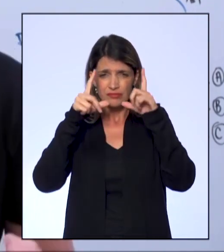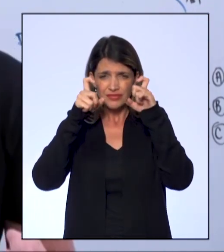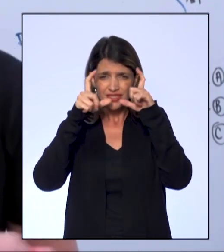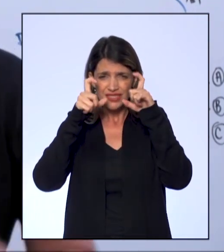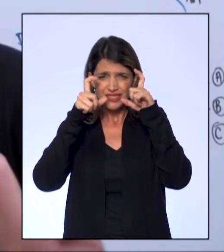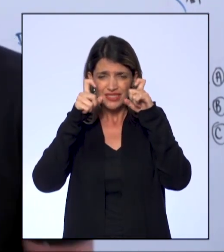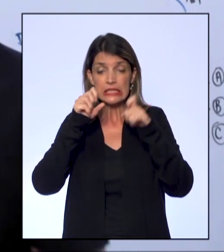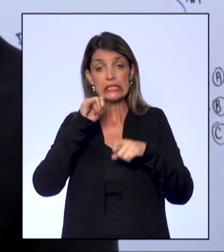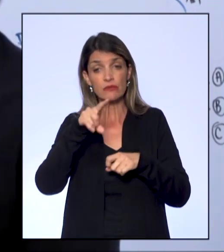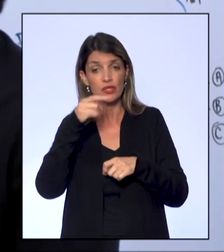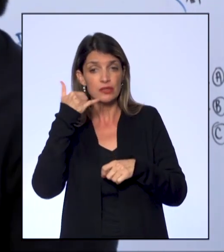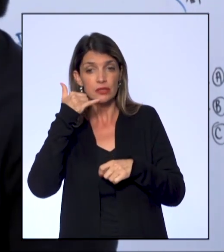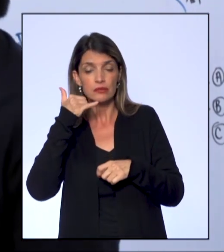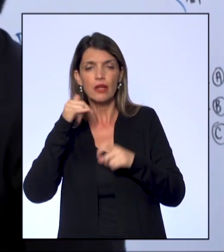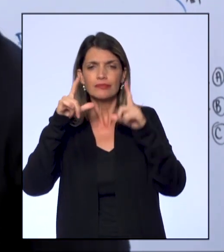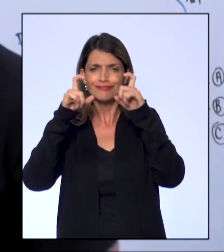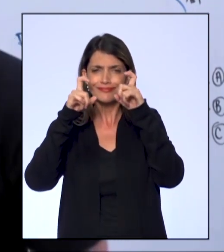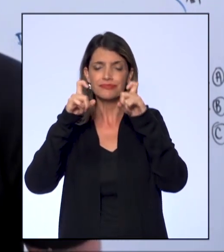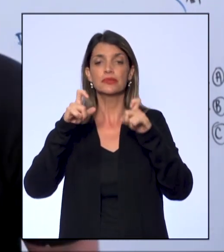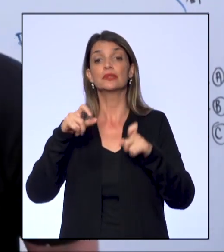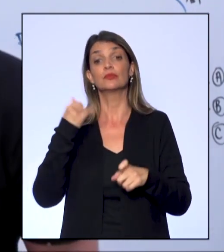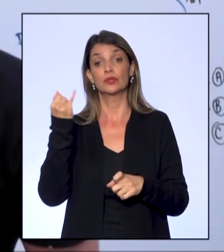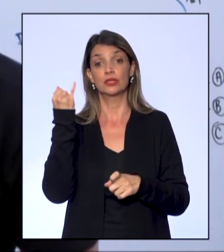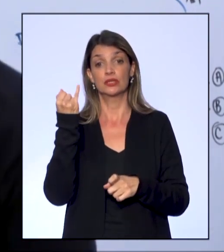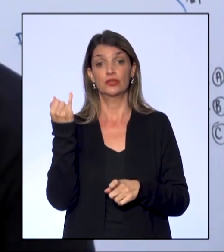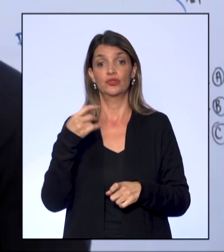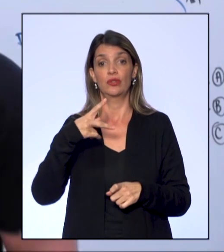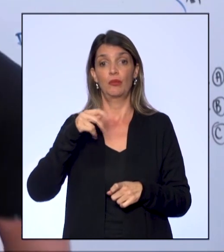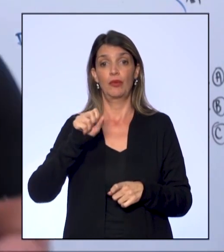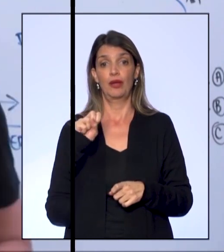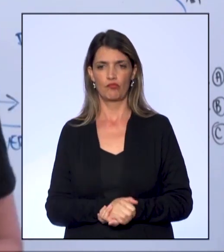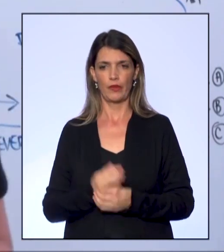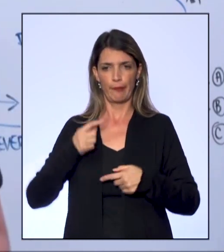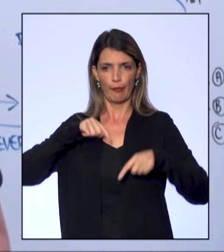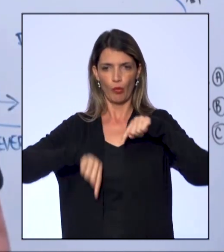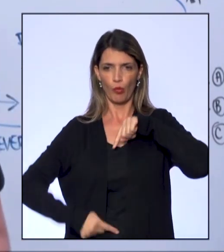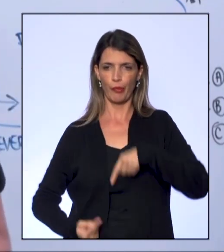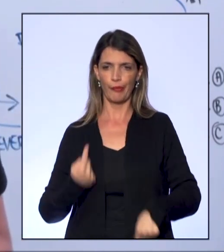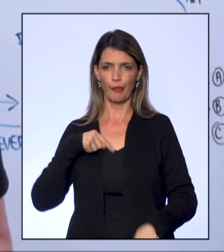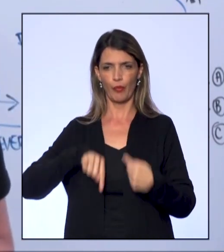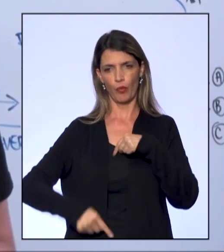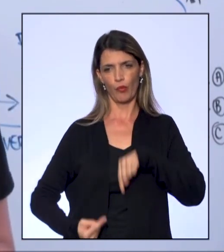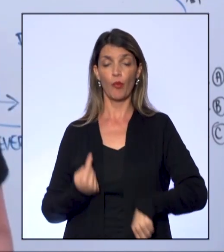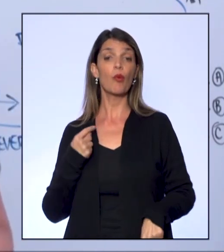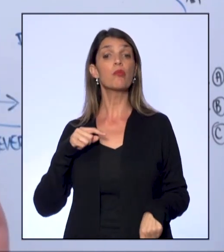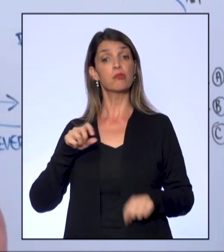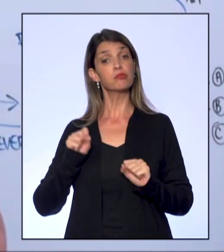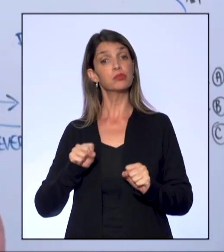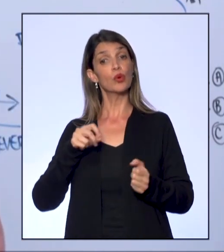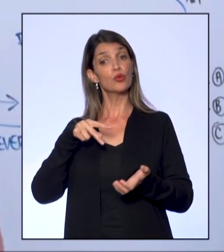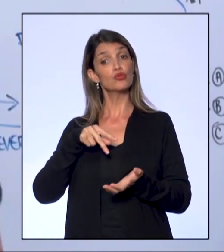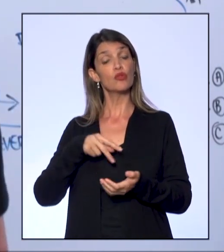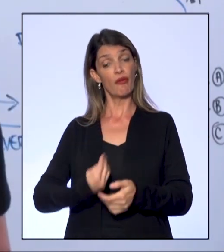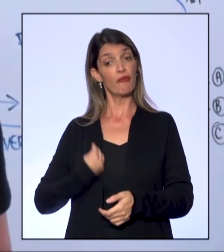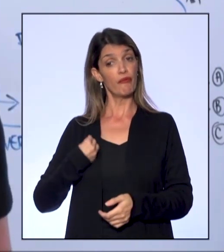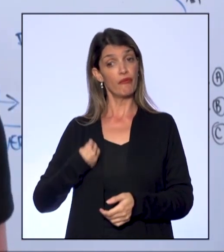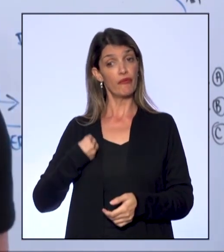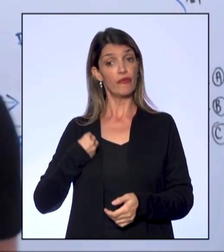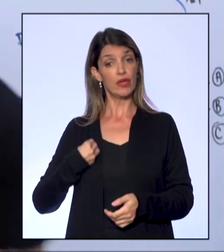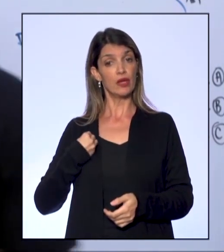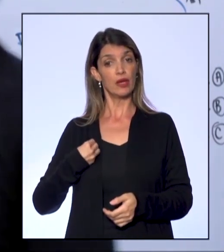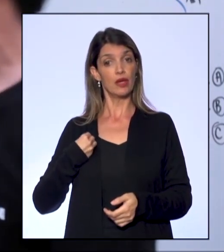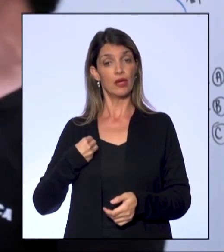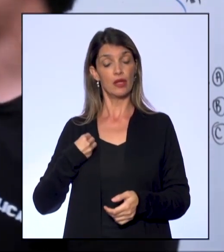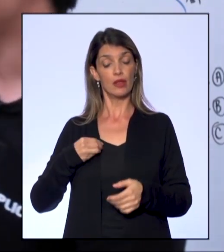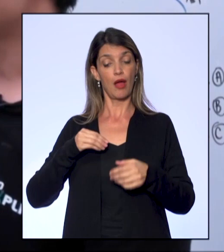para quem tiver com o celular e bater um print da tela, é um parasita intracelular. Ele pode sobreviver no nosso corpo fora de uma célula, o vírus não, tem que